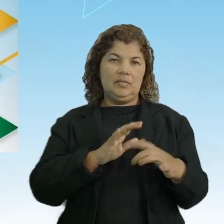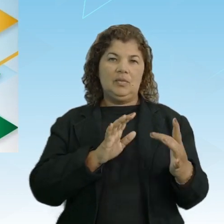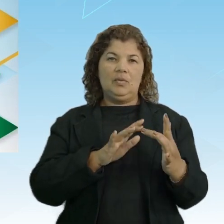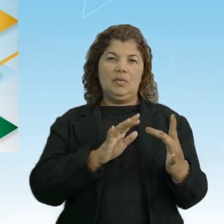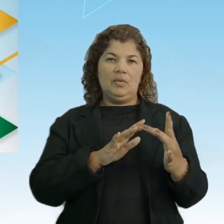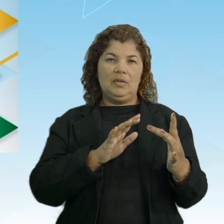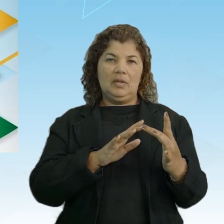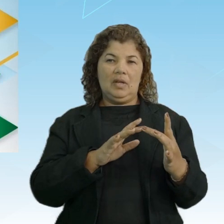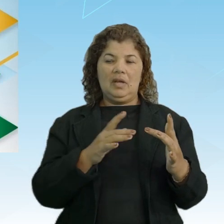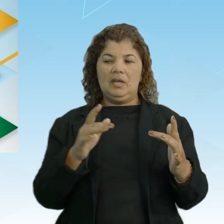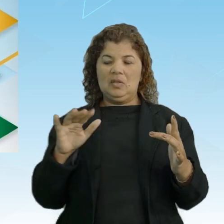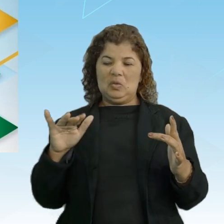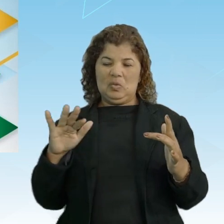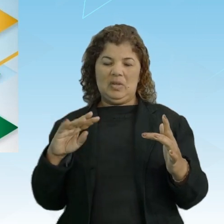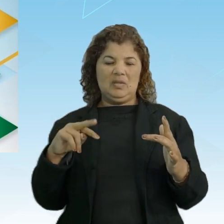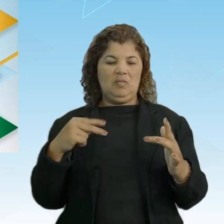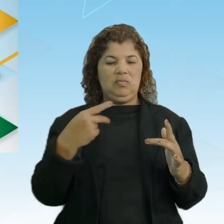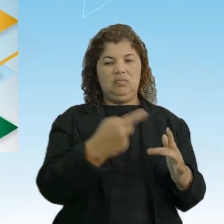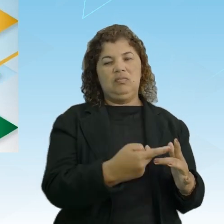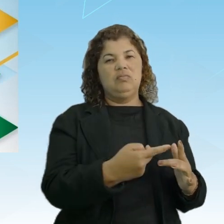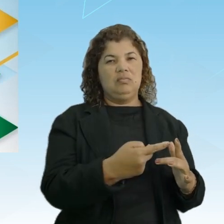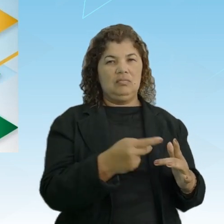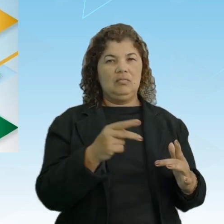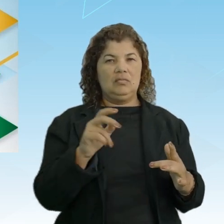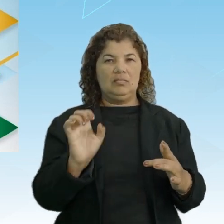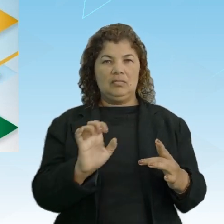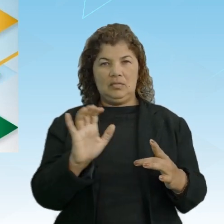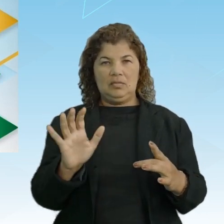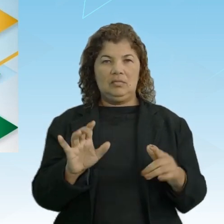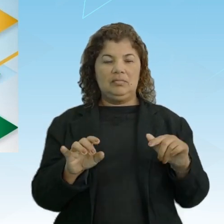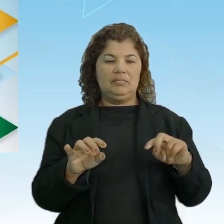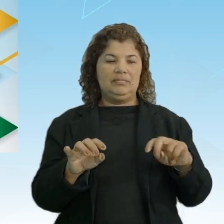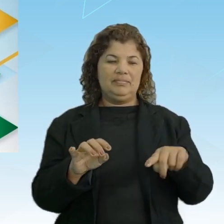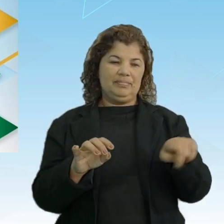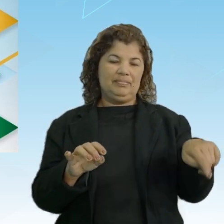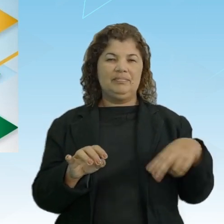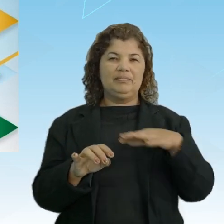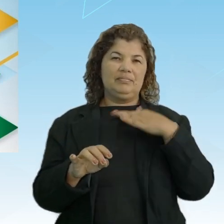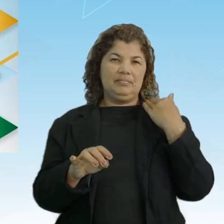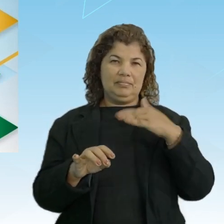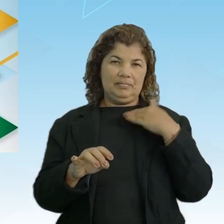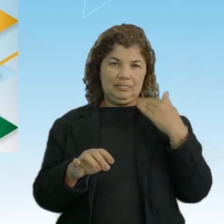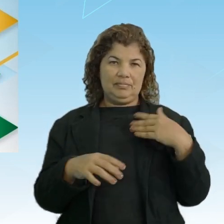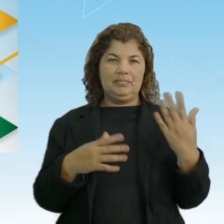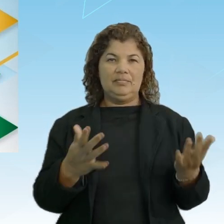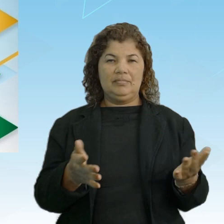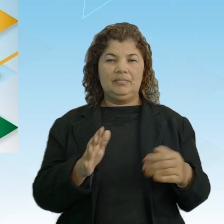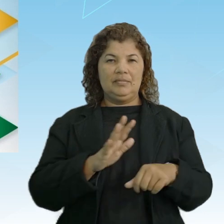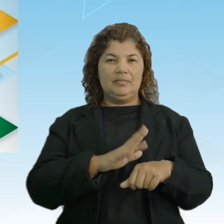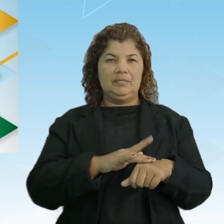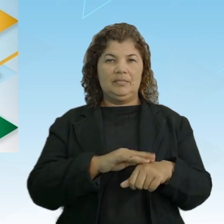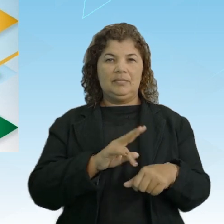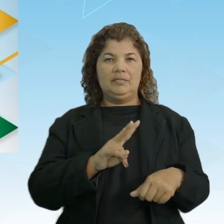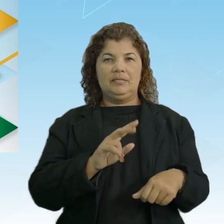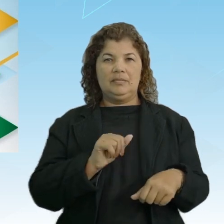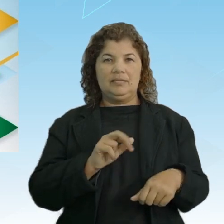com doenças trazidas pelos europeus foi mortal. A varíola, principalmente,